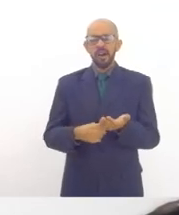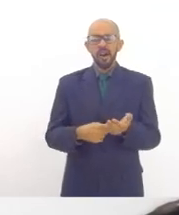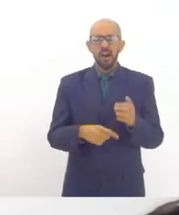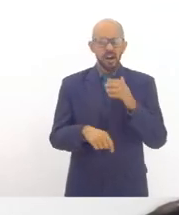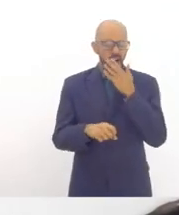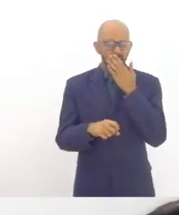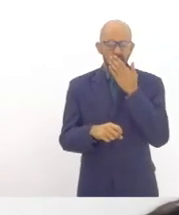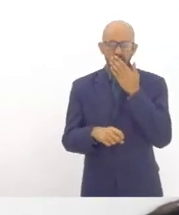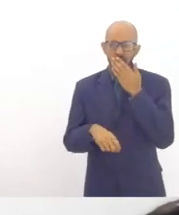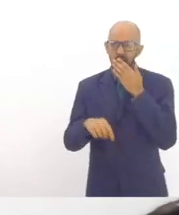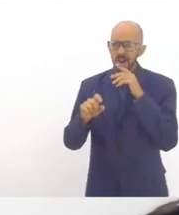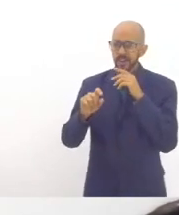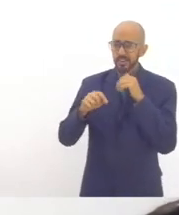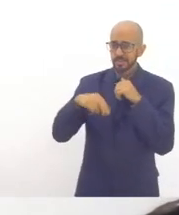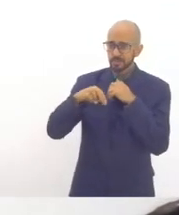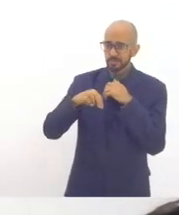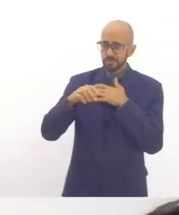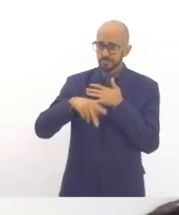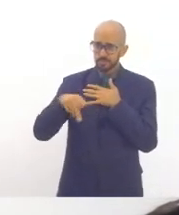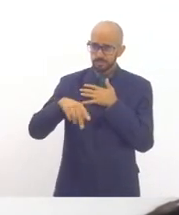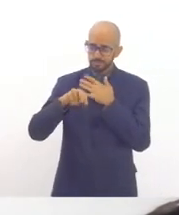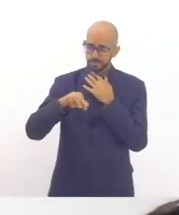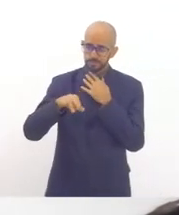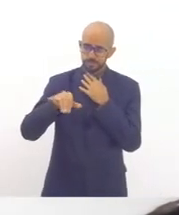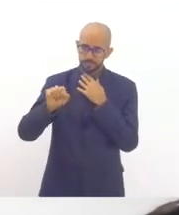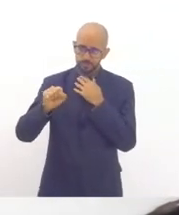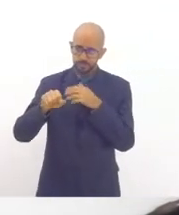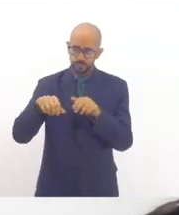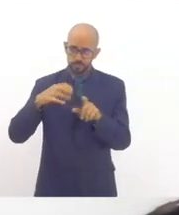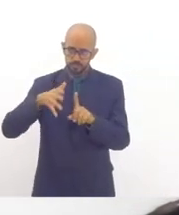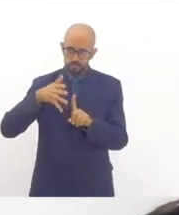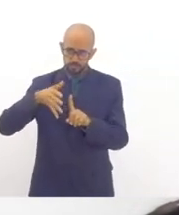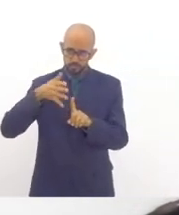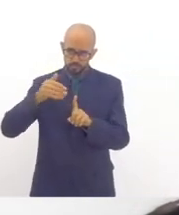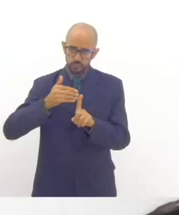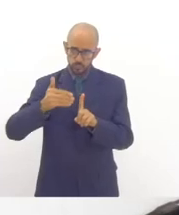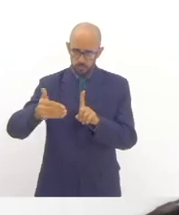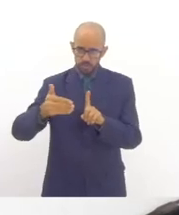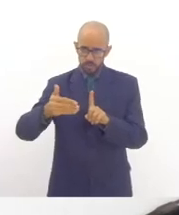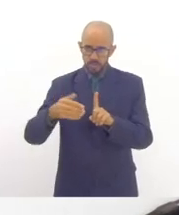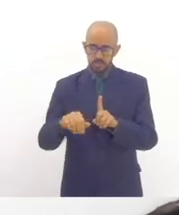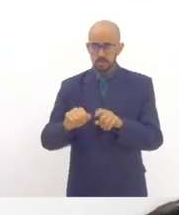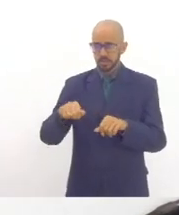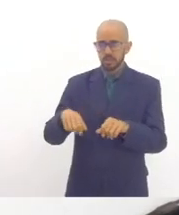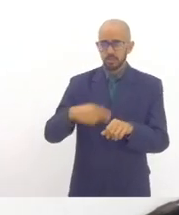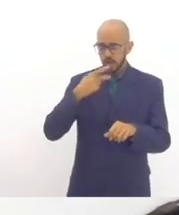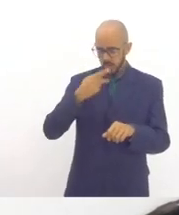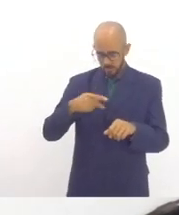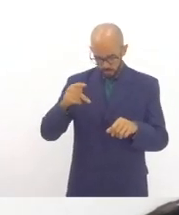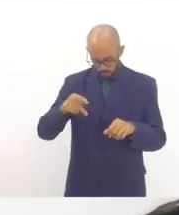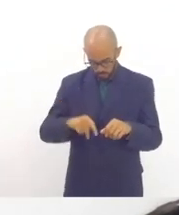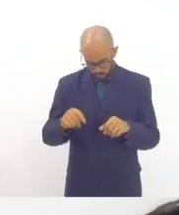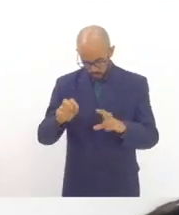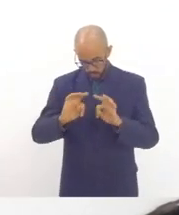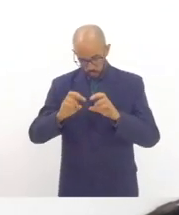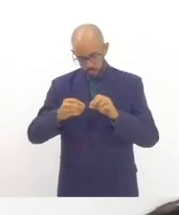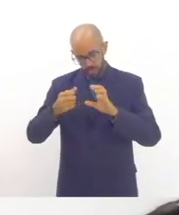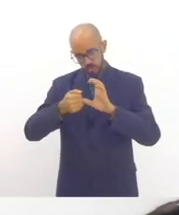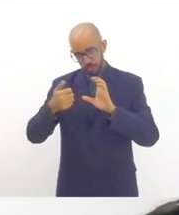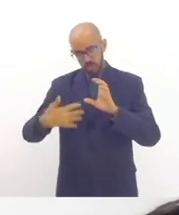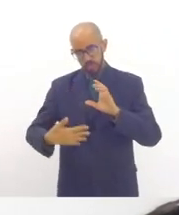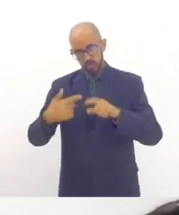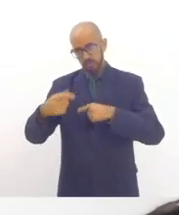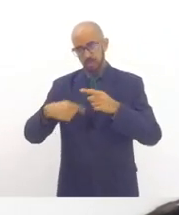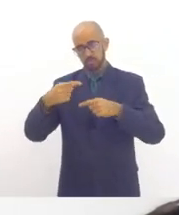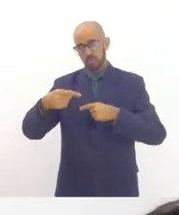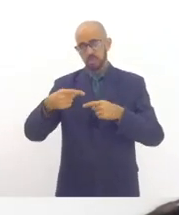de sugerir que a professora Maria Carmen pudesse fazer a primeira fala, levantando os aspectos que vocês têm acumulados nesse debate. Aí, na sequência, a